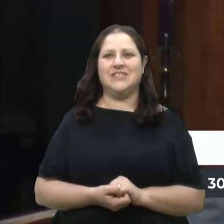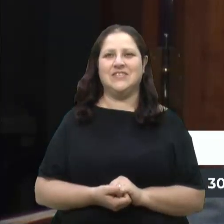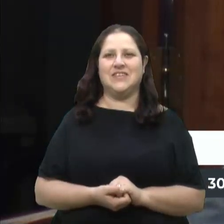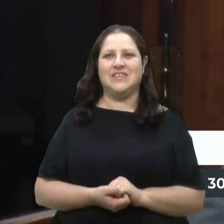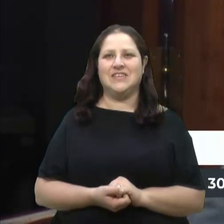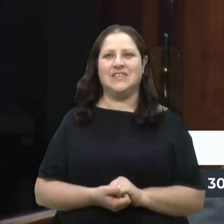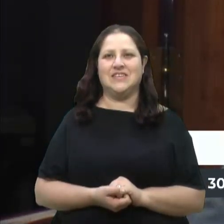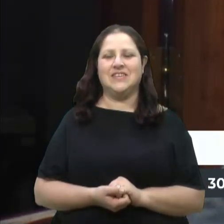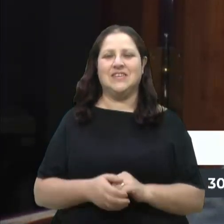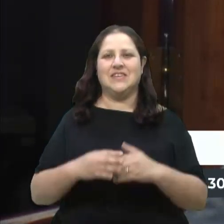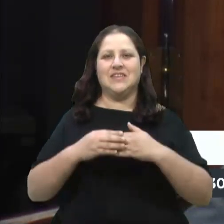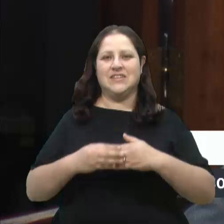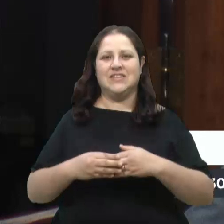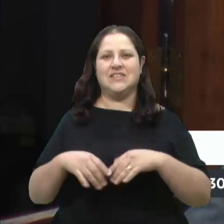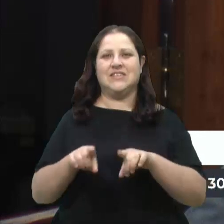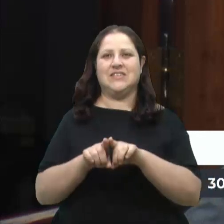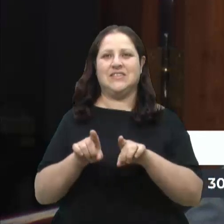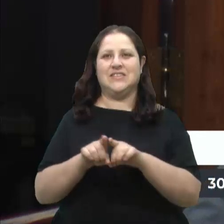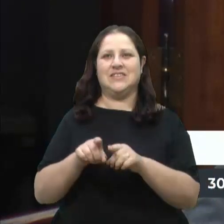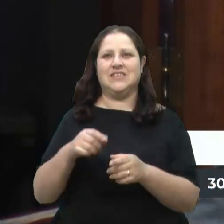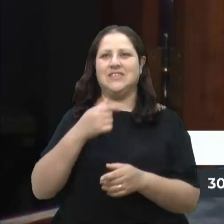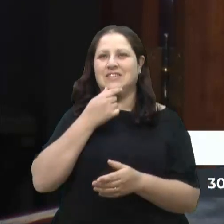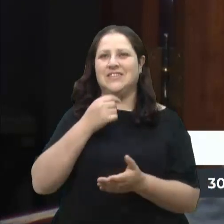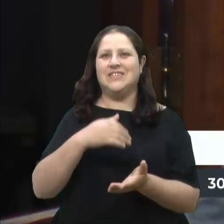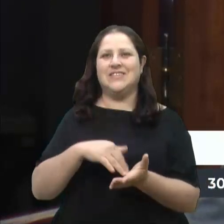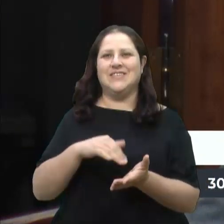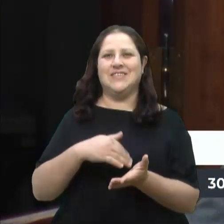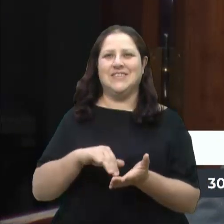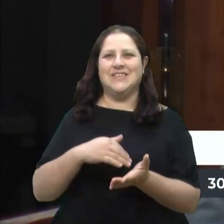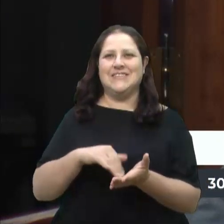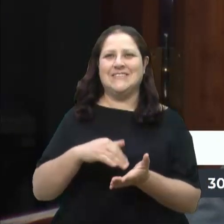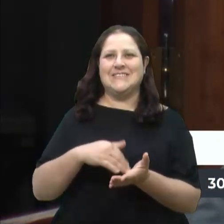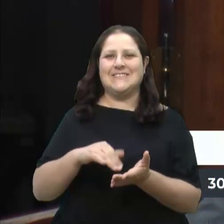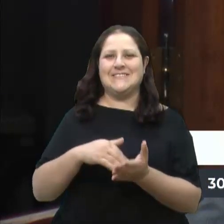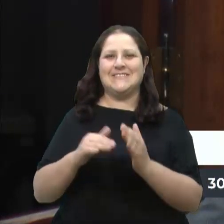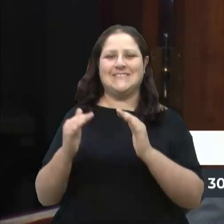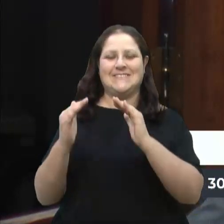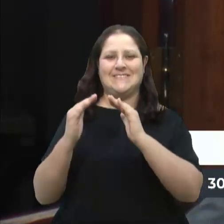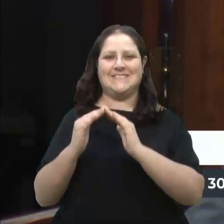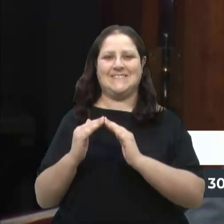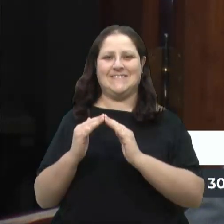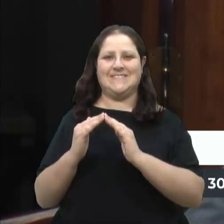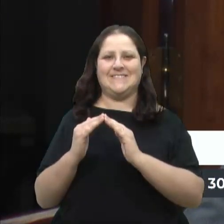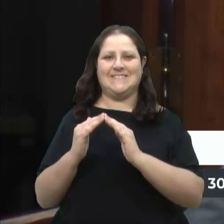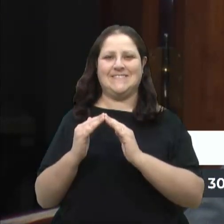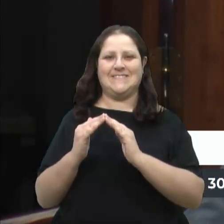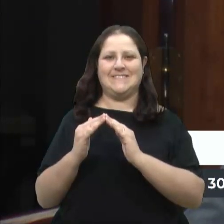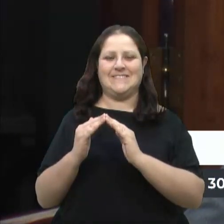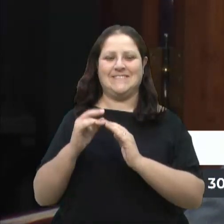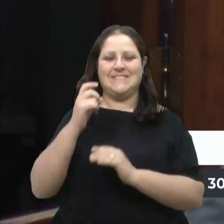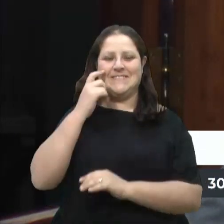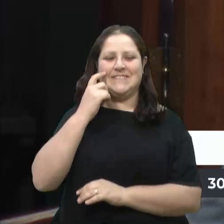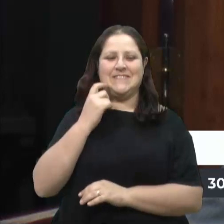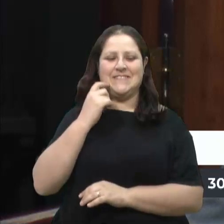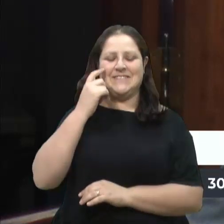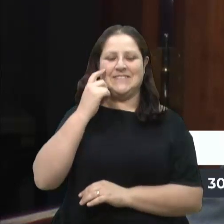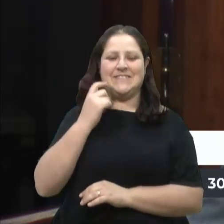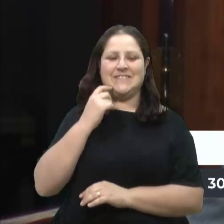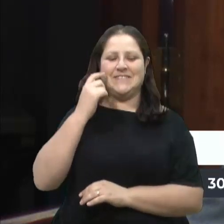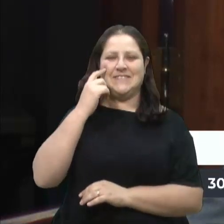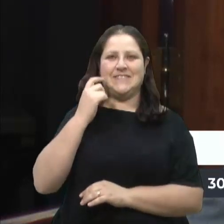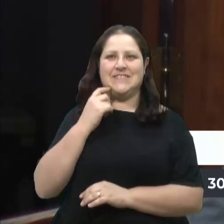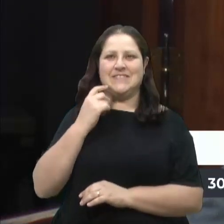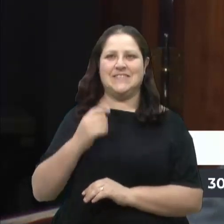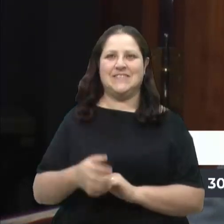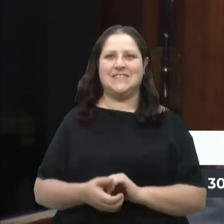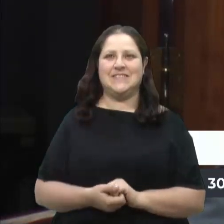E cumprimentar também o secretário da Habitação, né? Nosso Wagner Petrini aí,